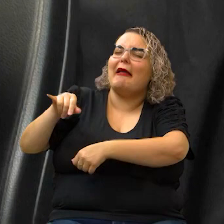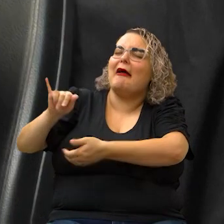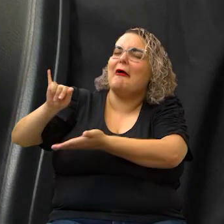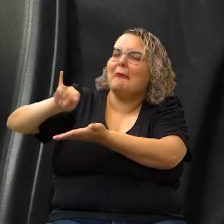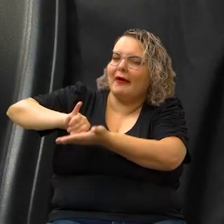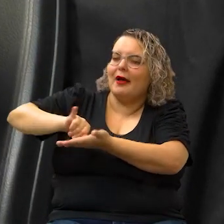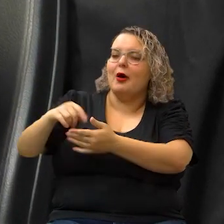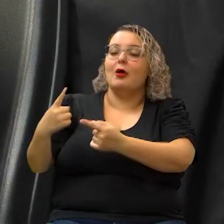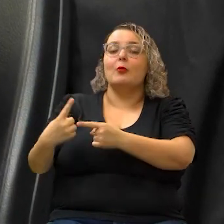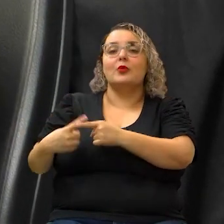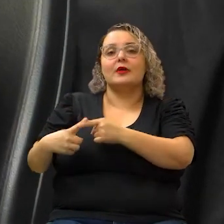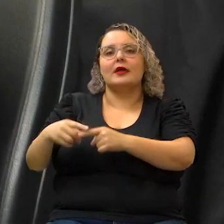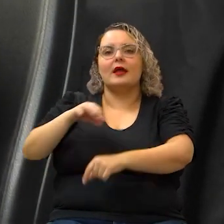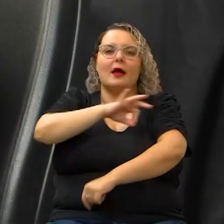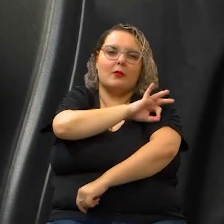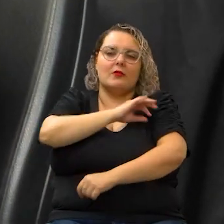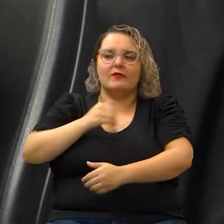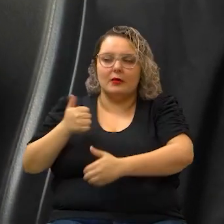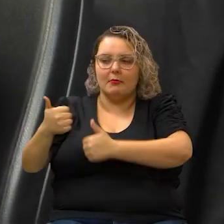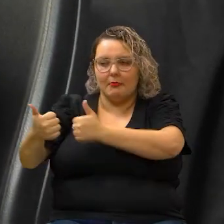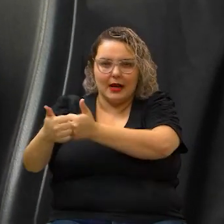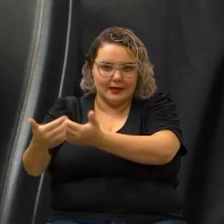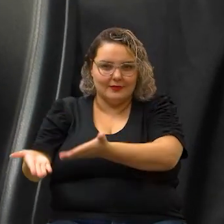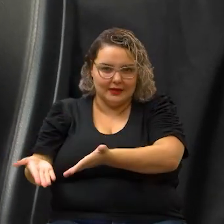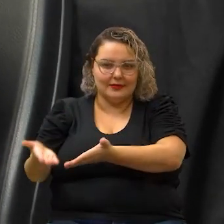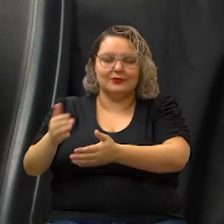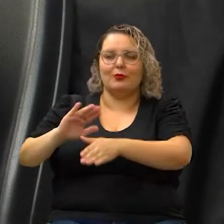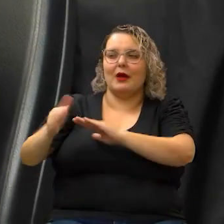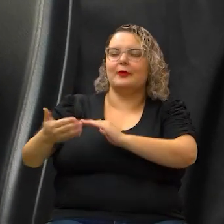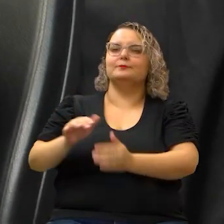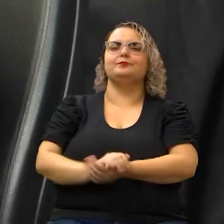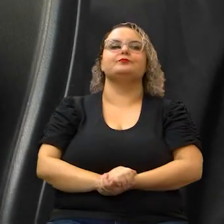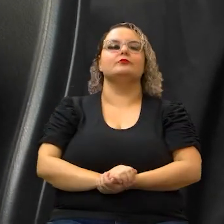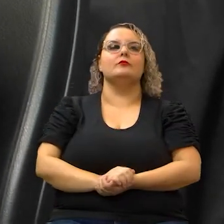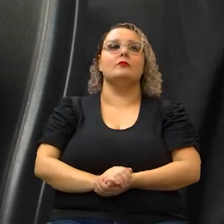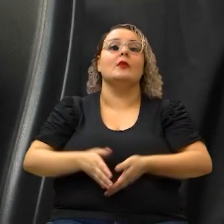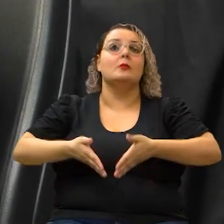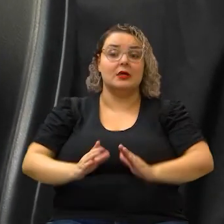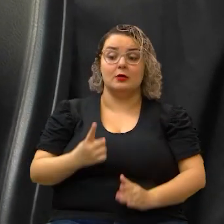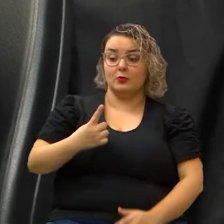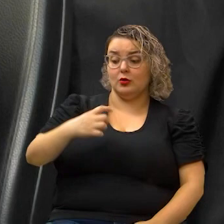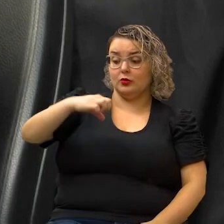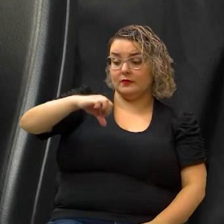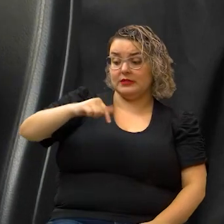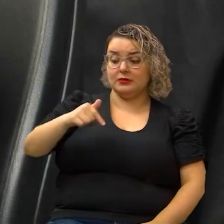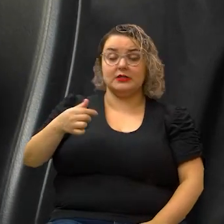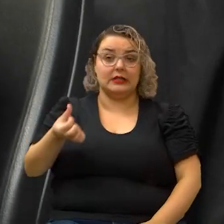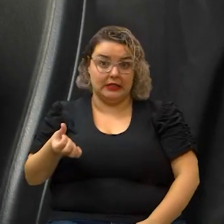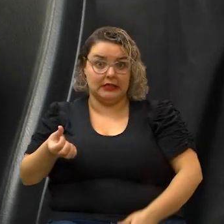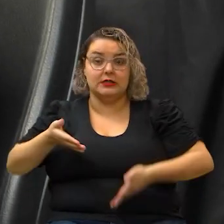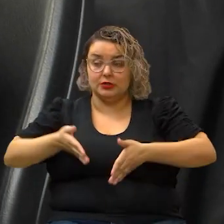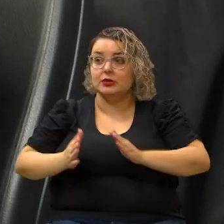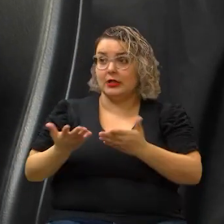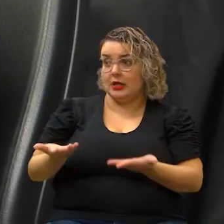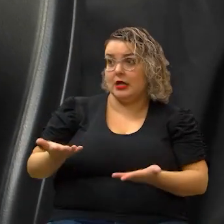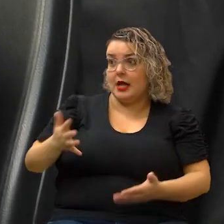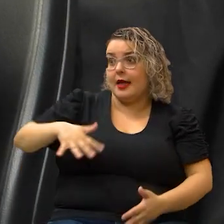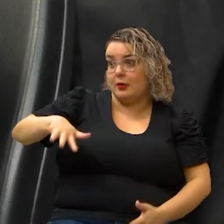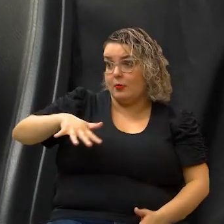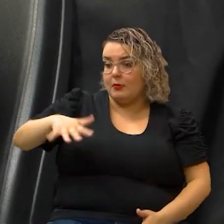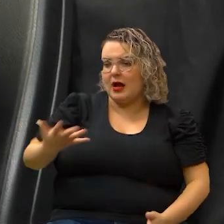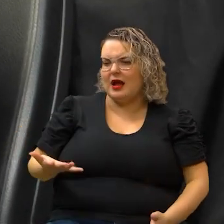mudou próximo desse bairro, mas na época que eu nasci, 1966, era uma região